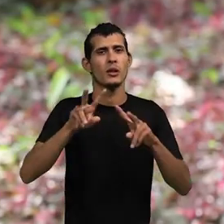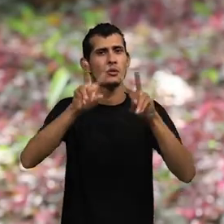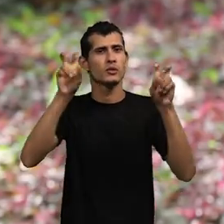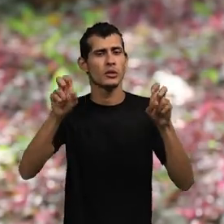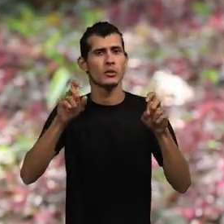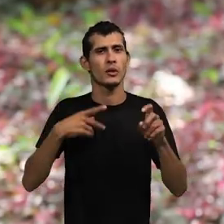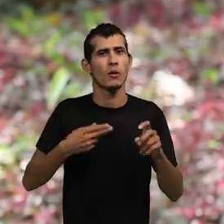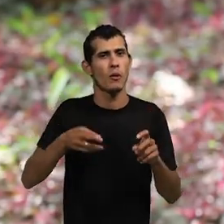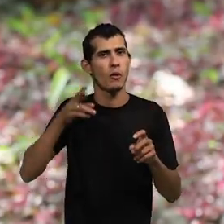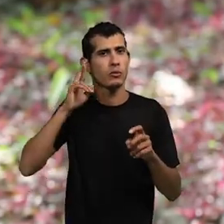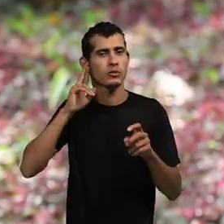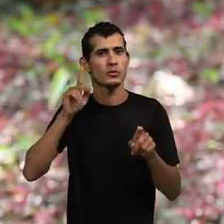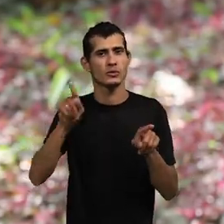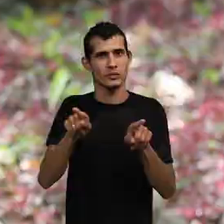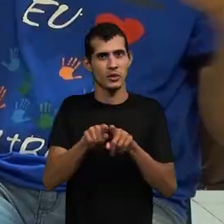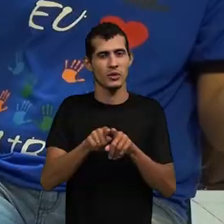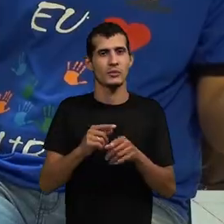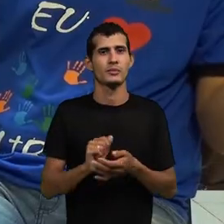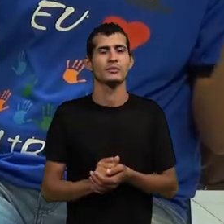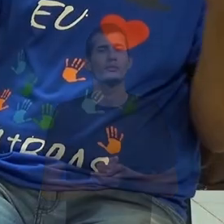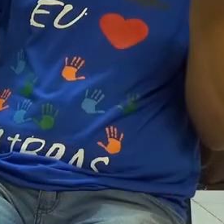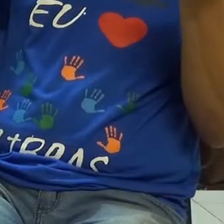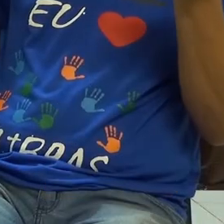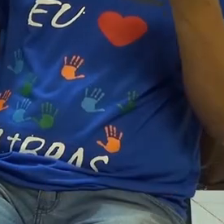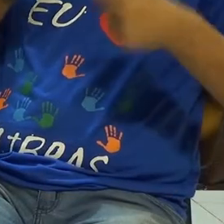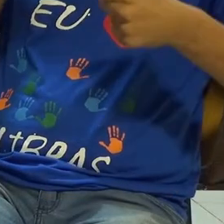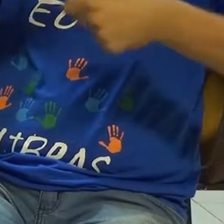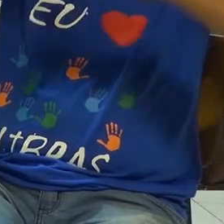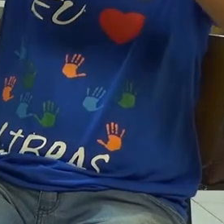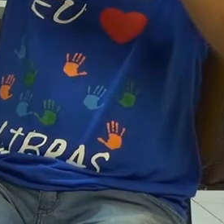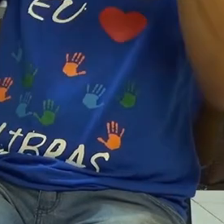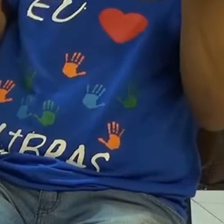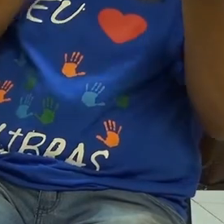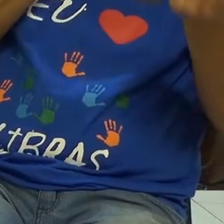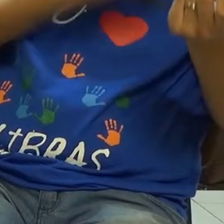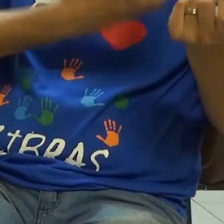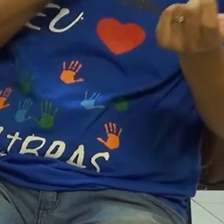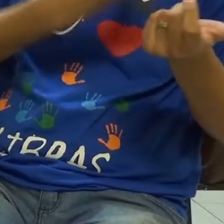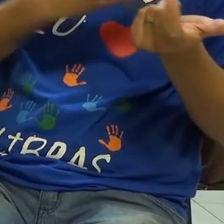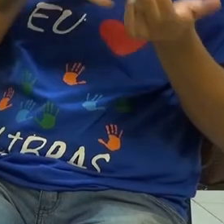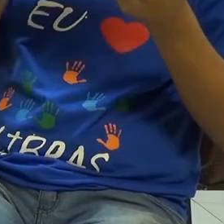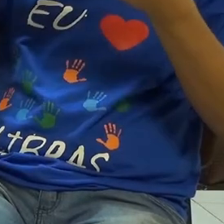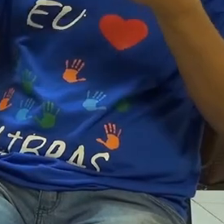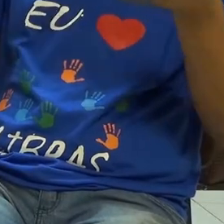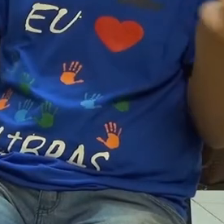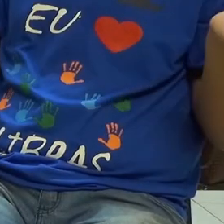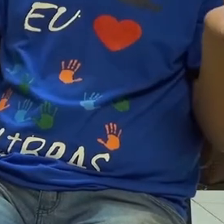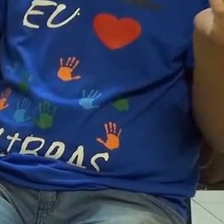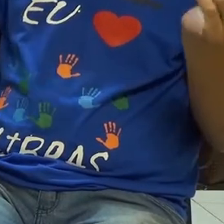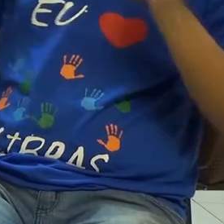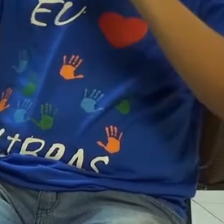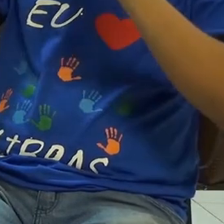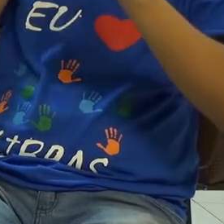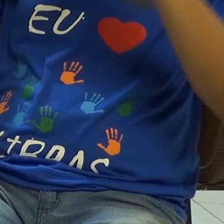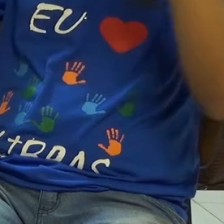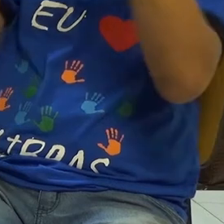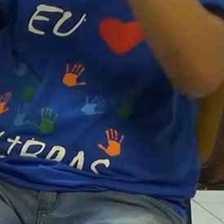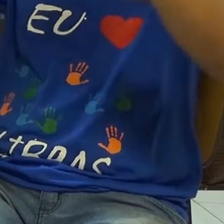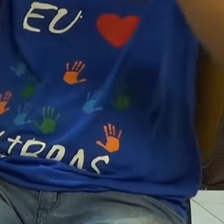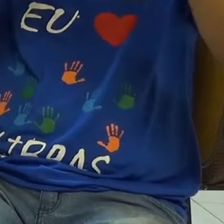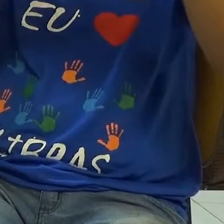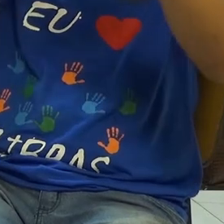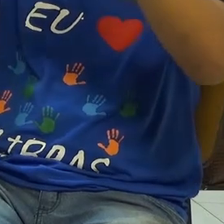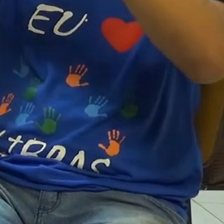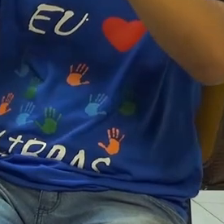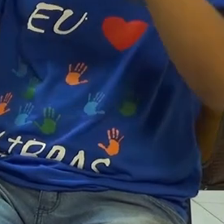é deficiência auditiva e surdez. No churrasco, nas festas, né? Ano Novo, no Natal, eu sempre me sentia